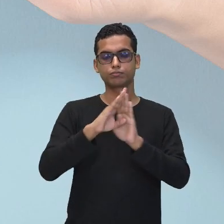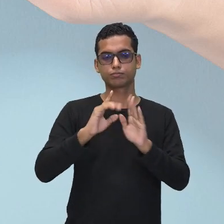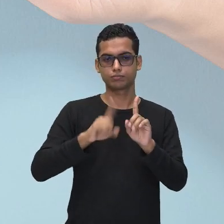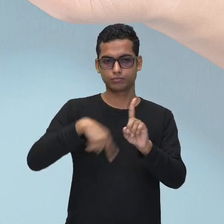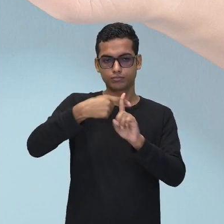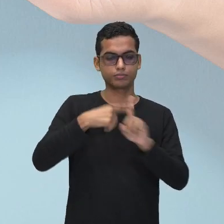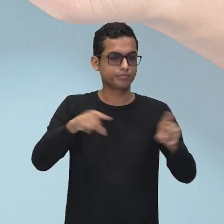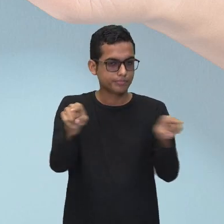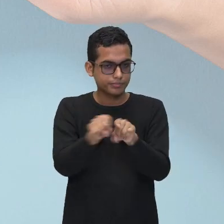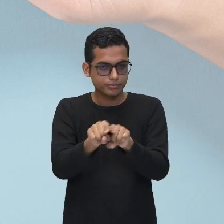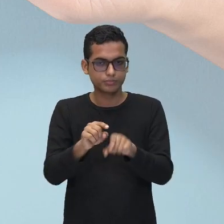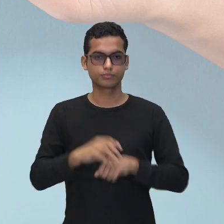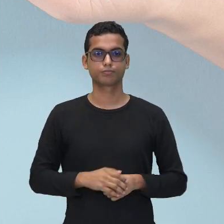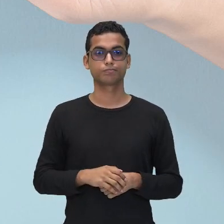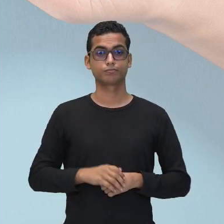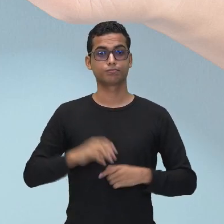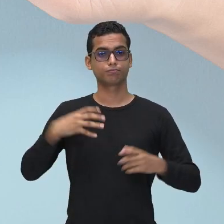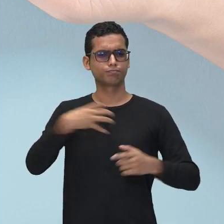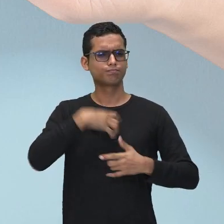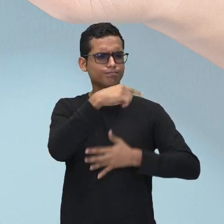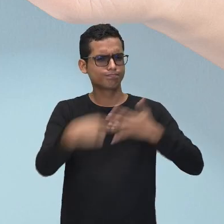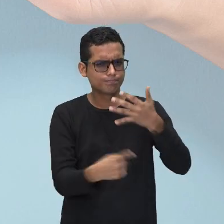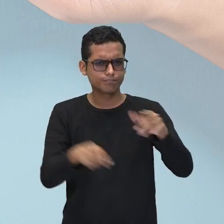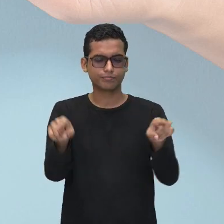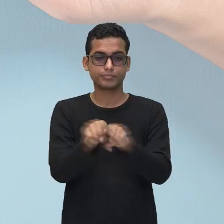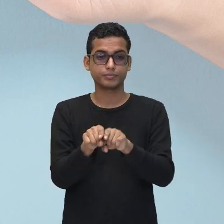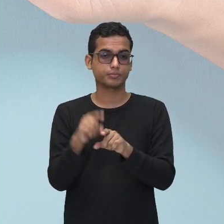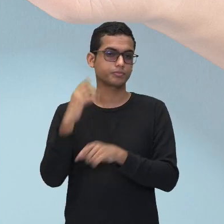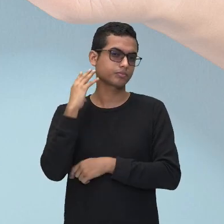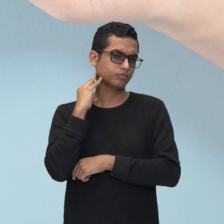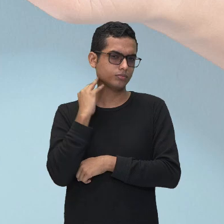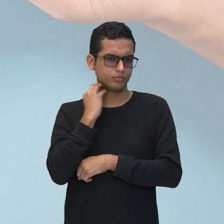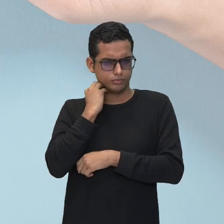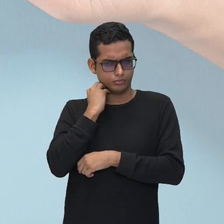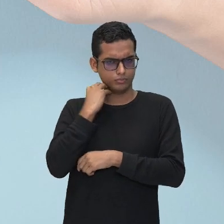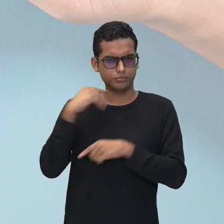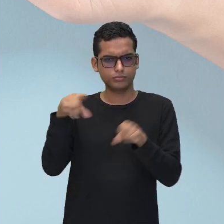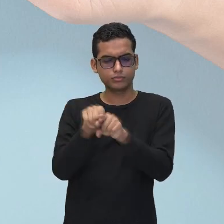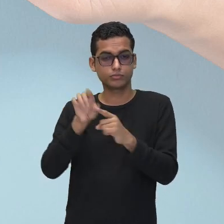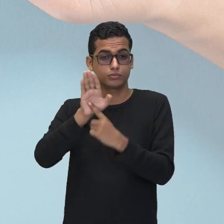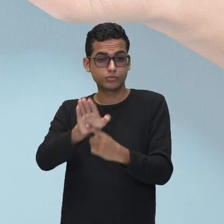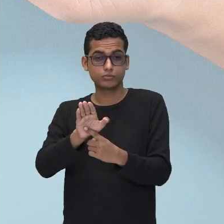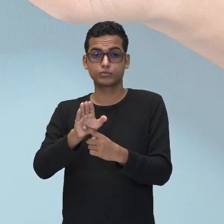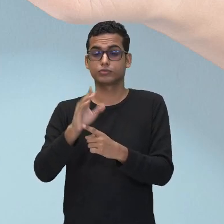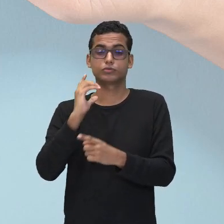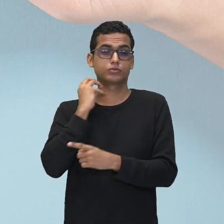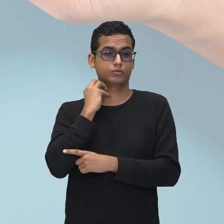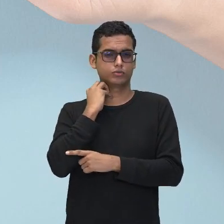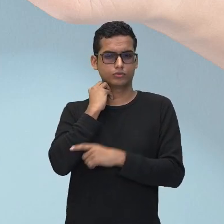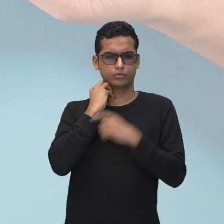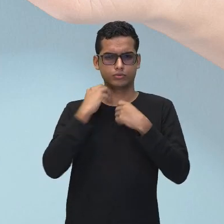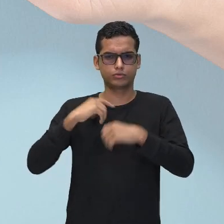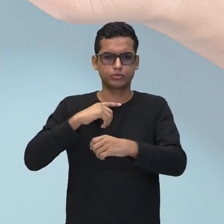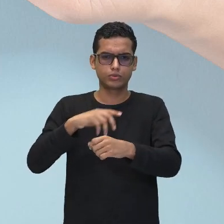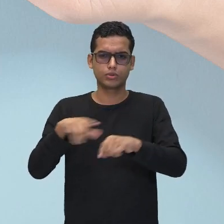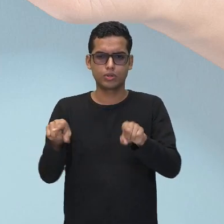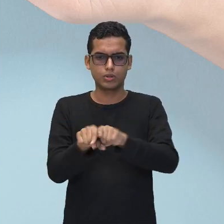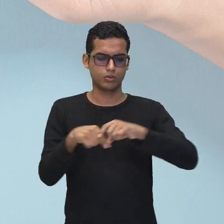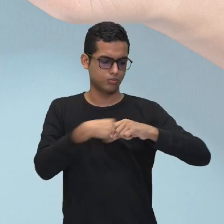de manchas escurecidas em regiões de dobras como pescoço, axila e virilha, sede em